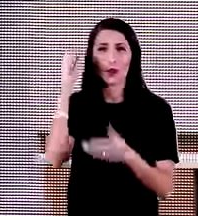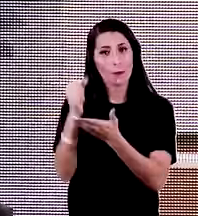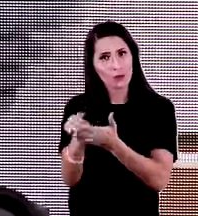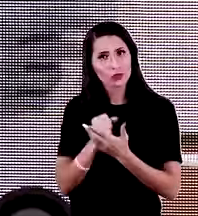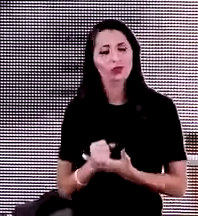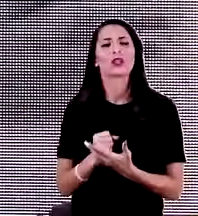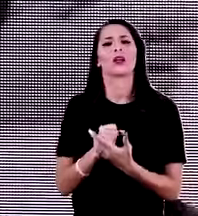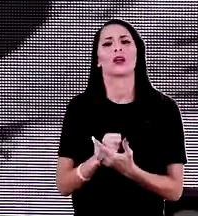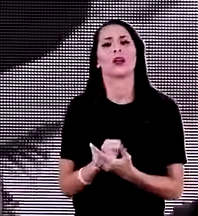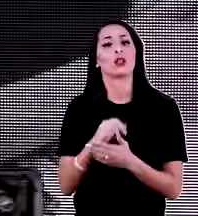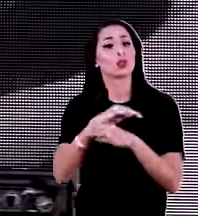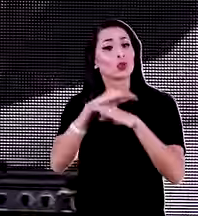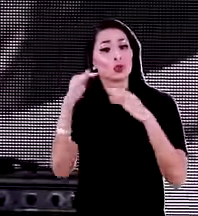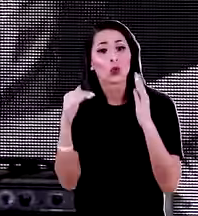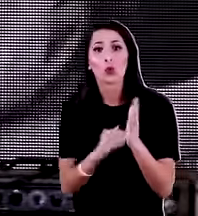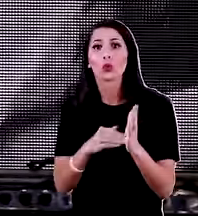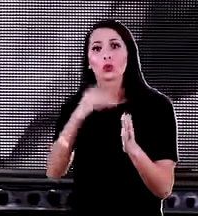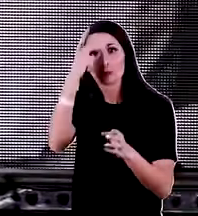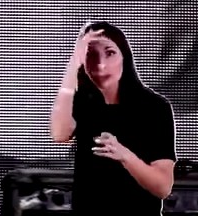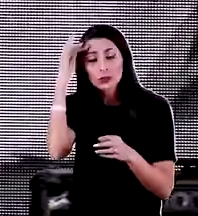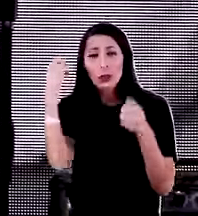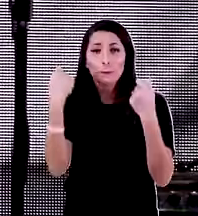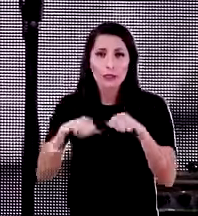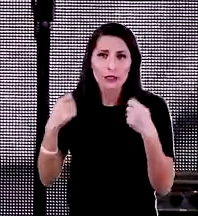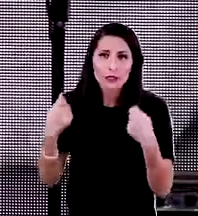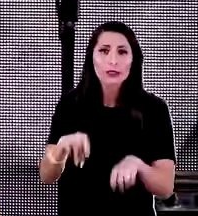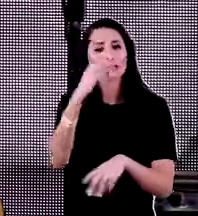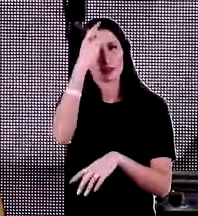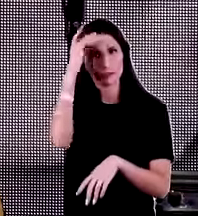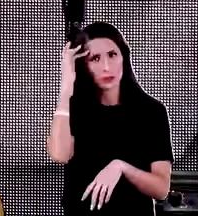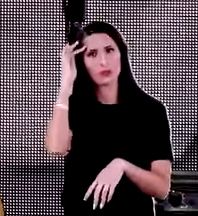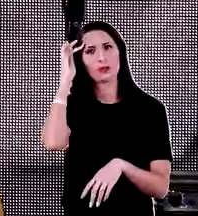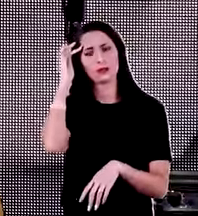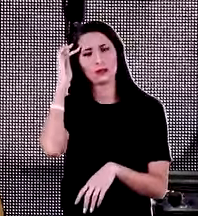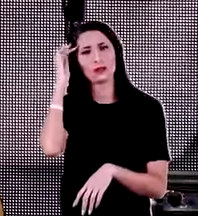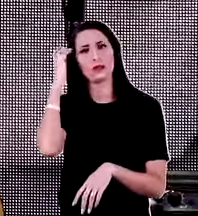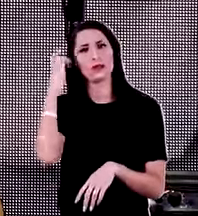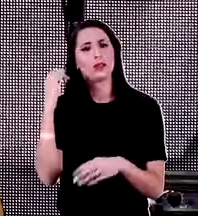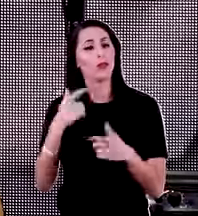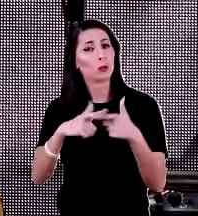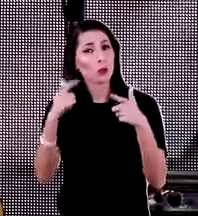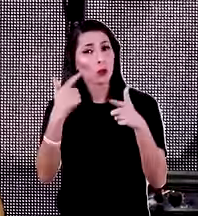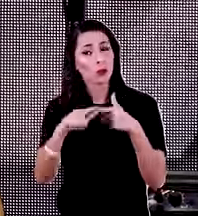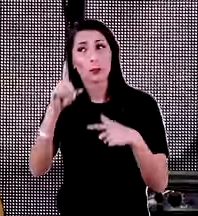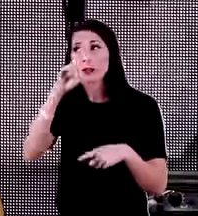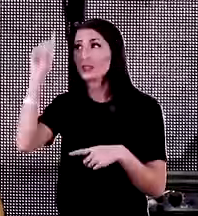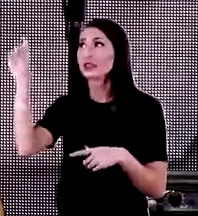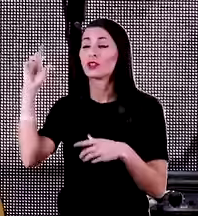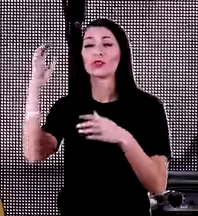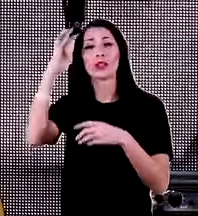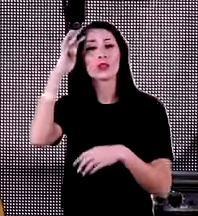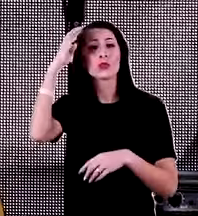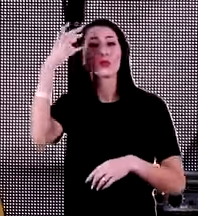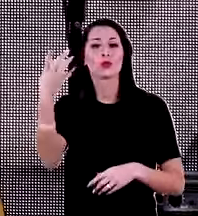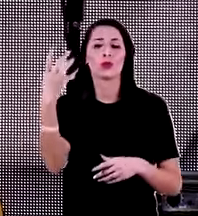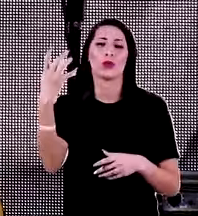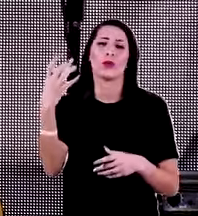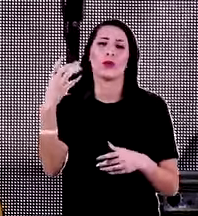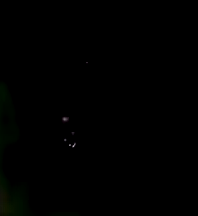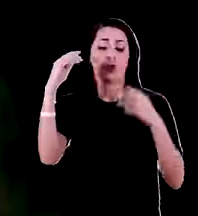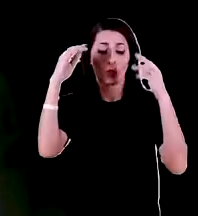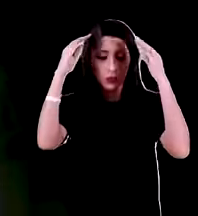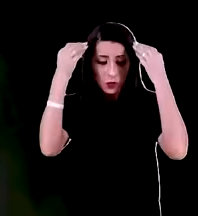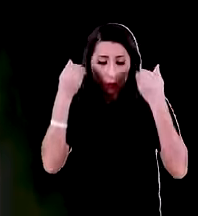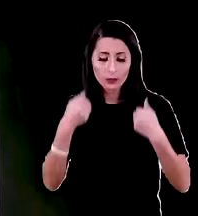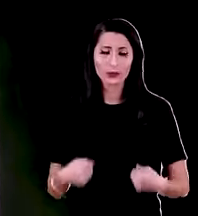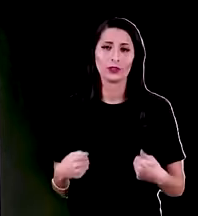o primeiro problema que Deus resolveu na humanidade foi esse. Deus fez Adão, fez o paraíso, fez tudo, colocou ele lá